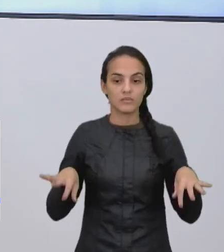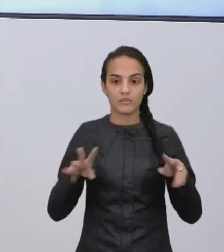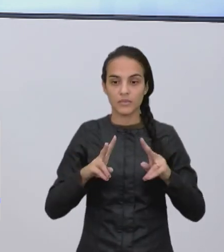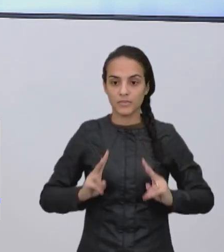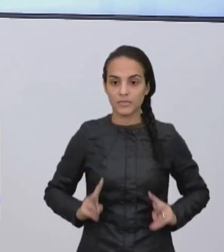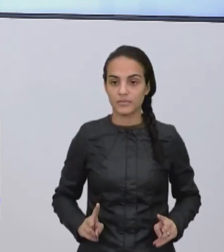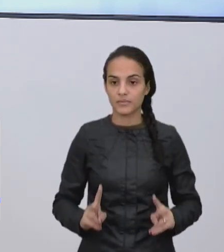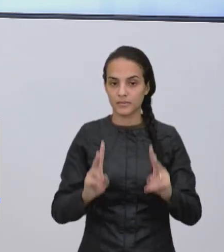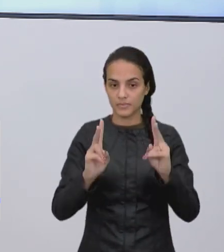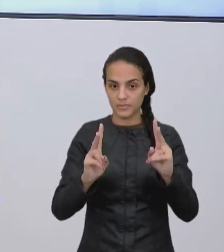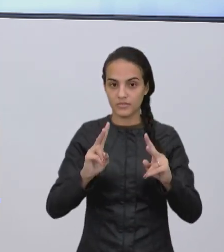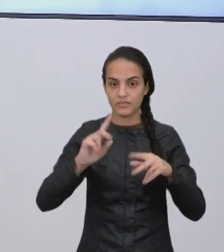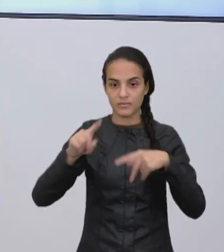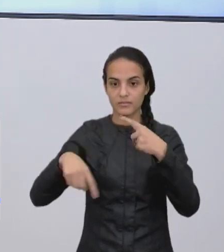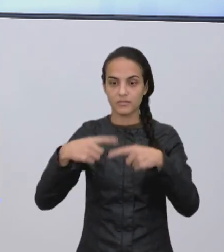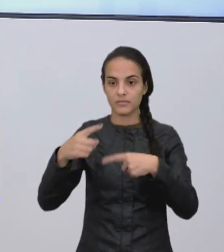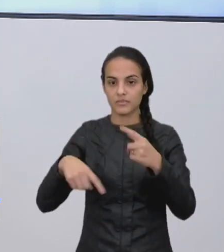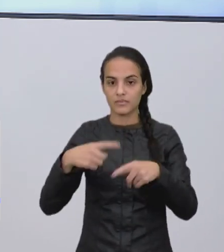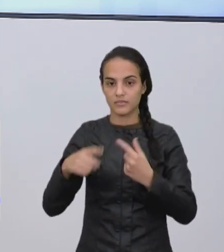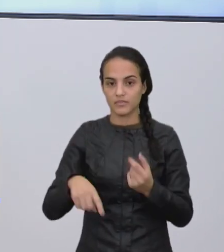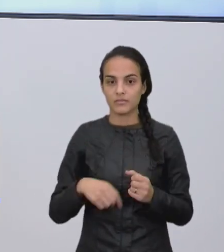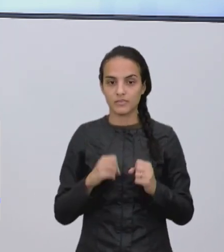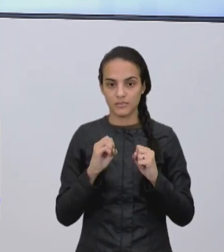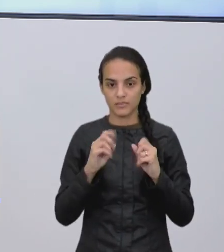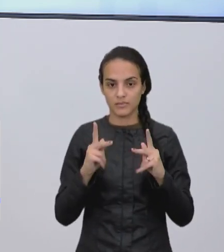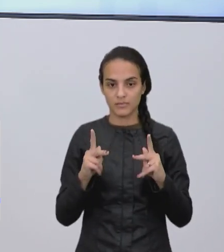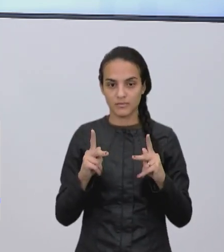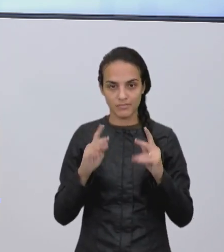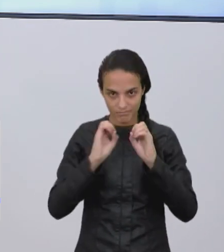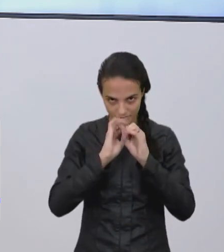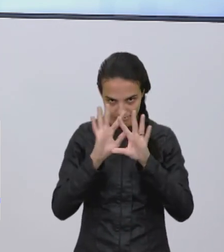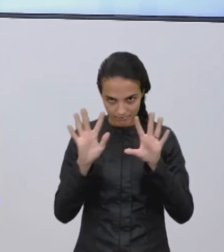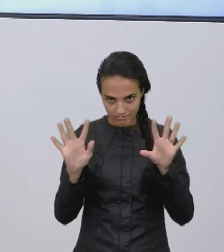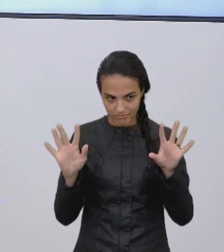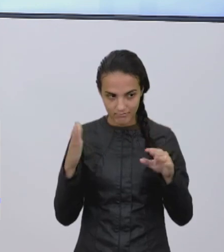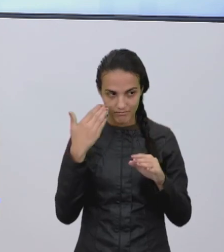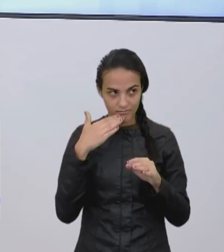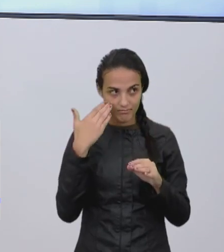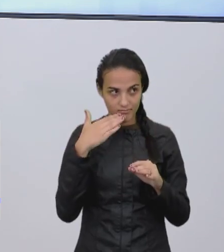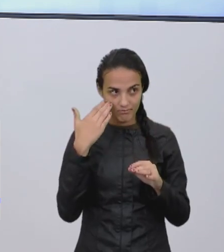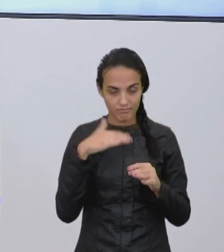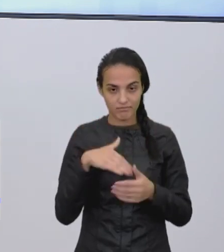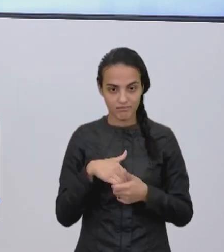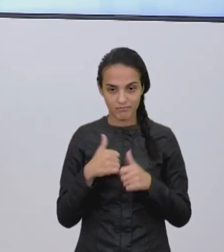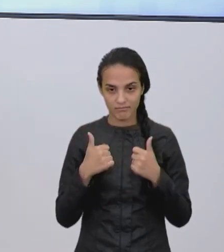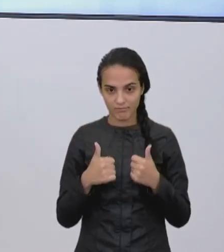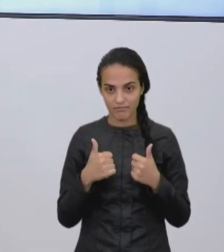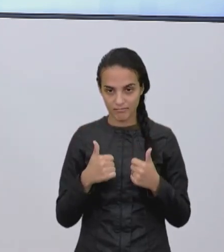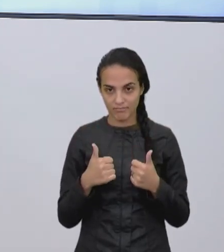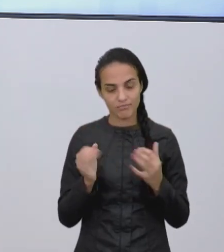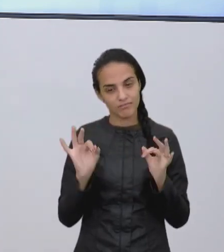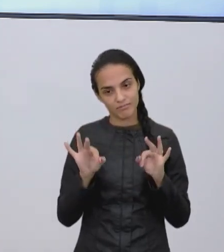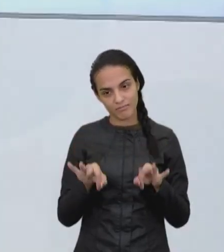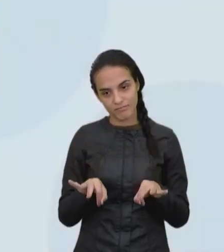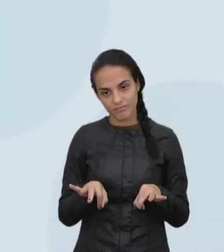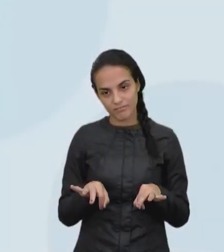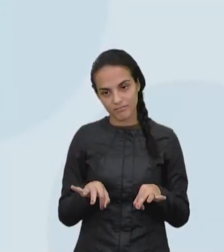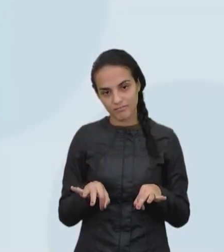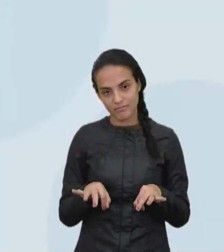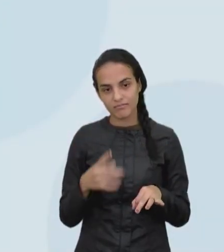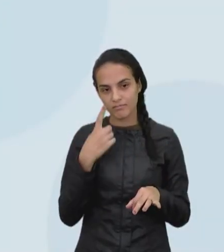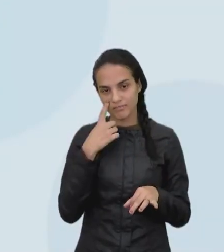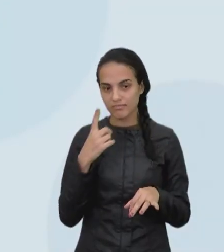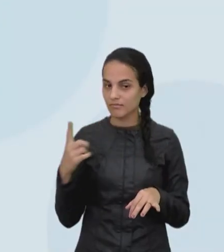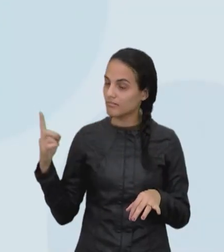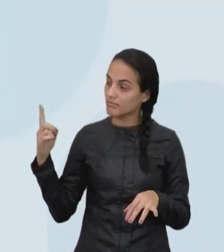fazendo a fotossíntese para retirar esse carbono. Espero que tenha ficado claro isso para vocês, tá bom? para finalizar nossa aula, agora